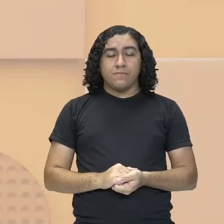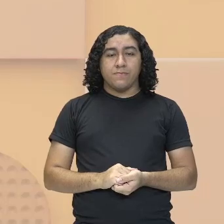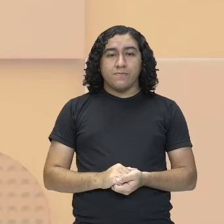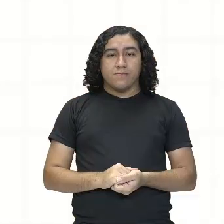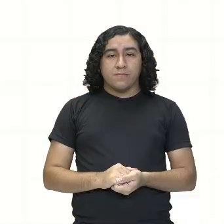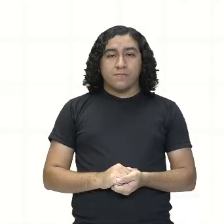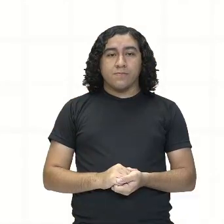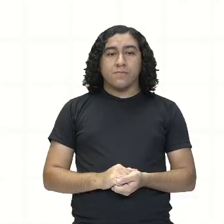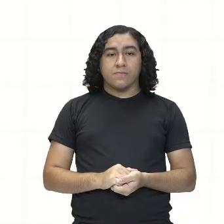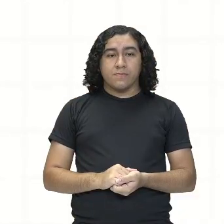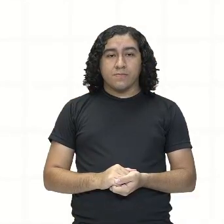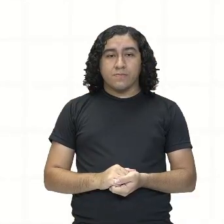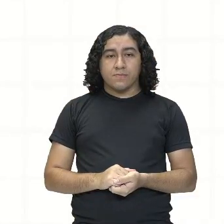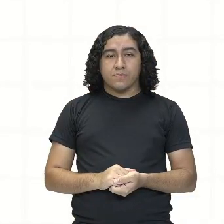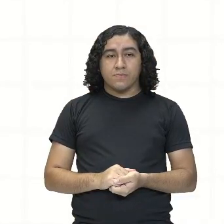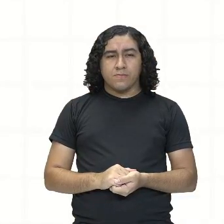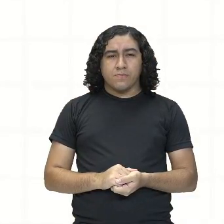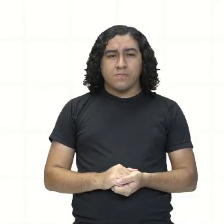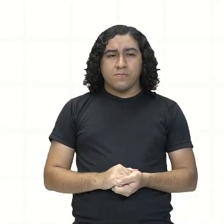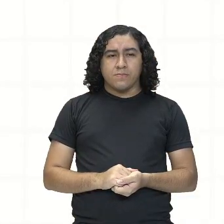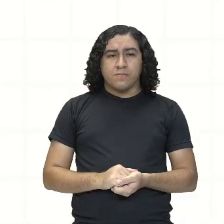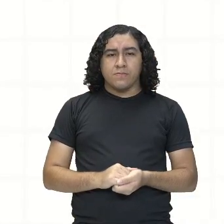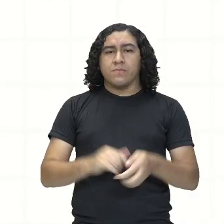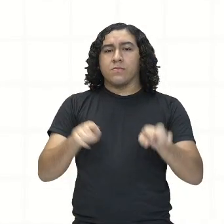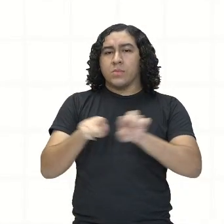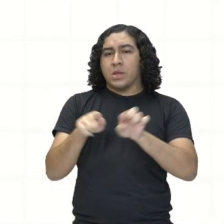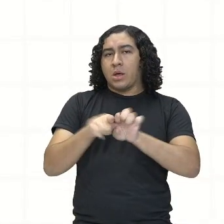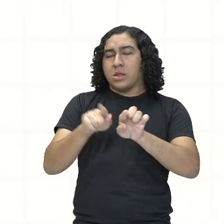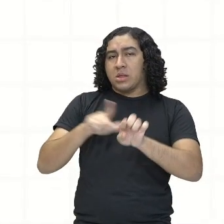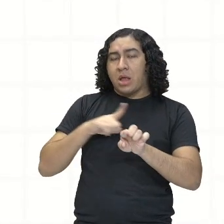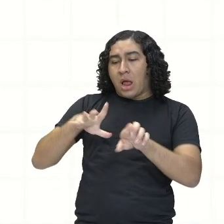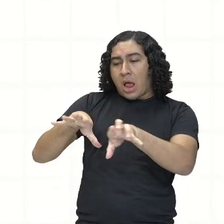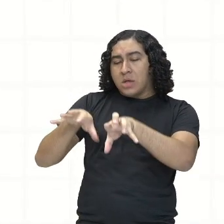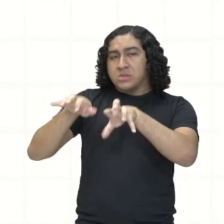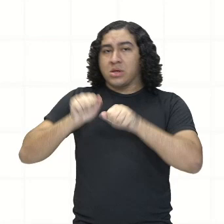de clérigos católicos. E também vamos verificar a